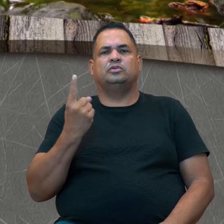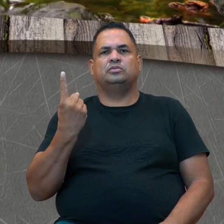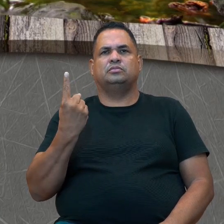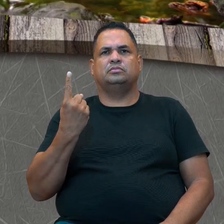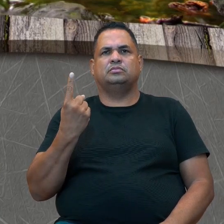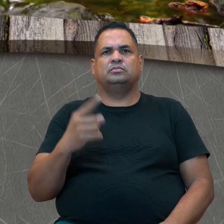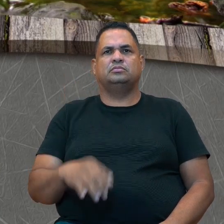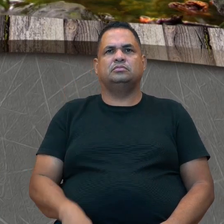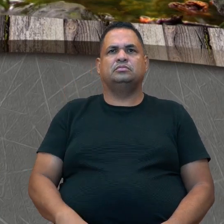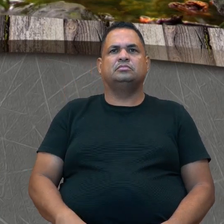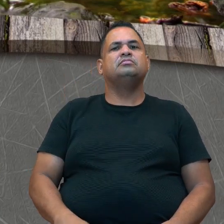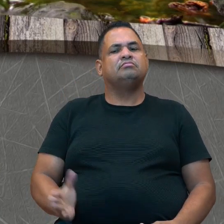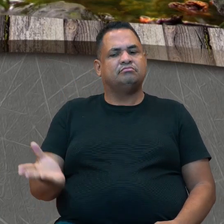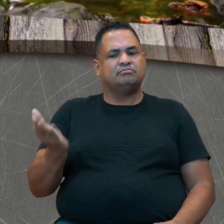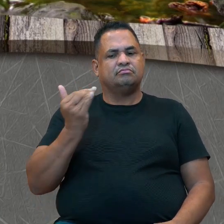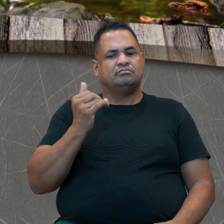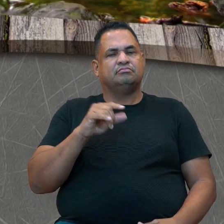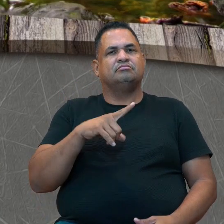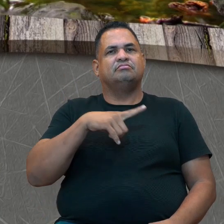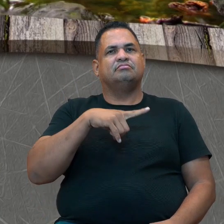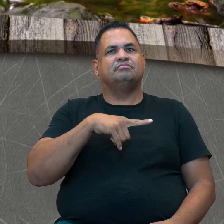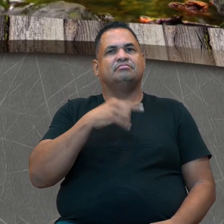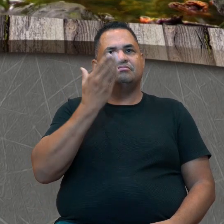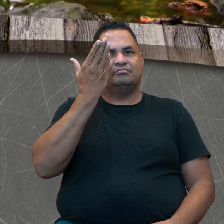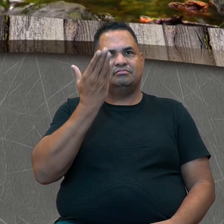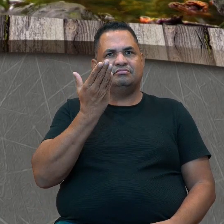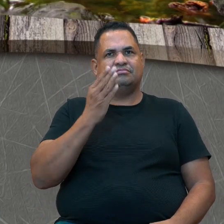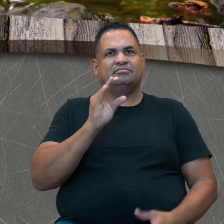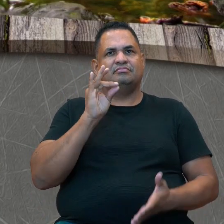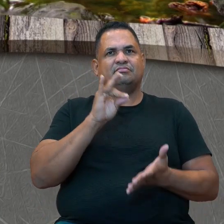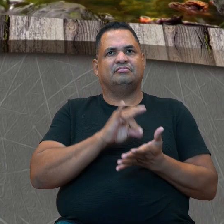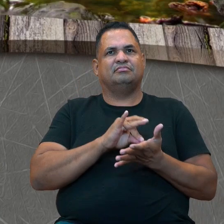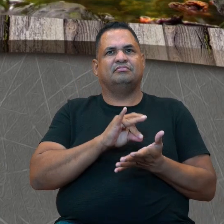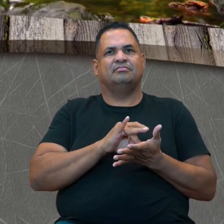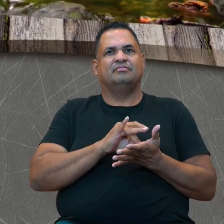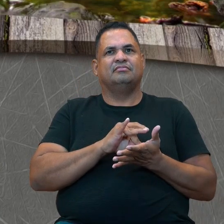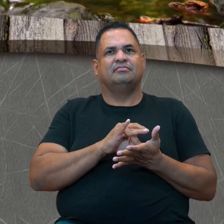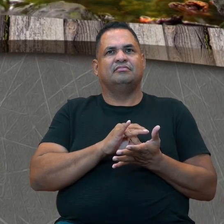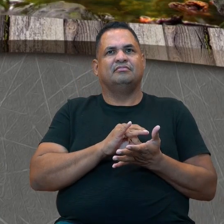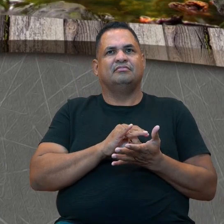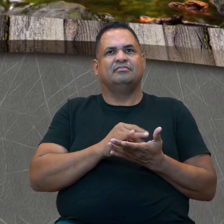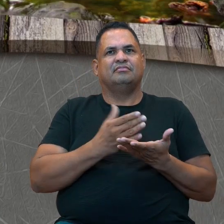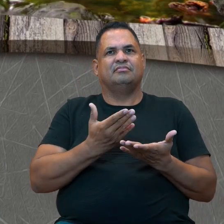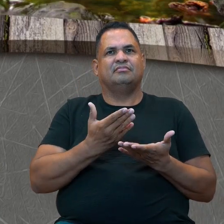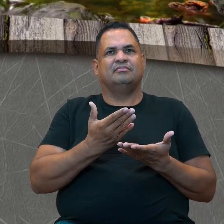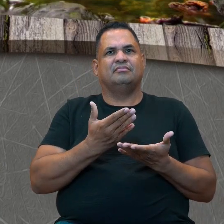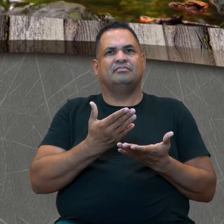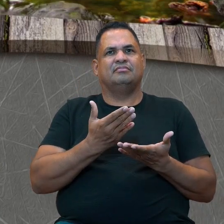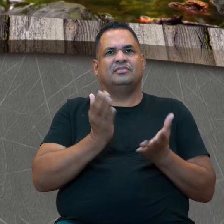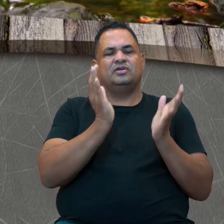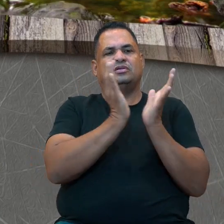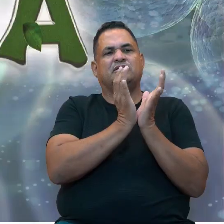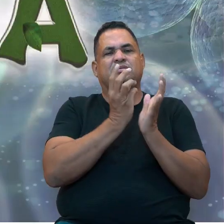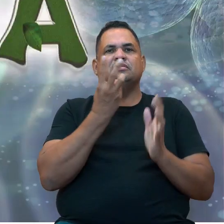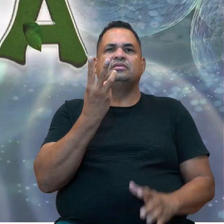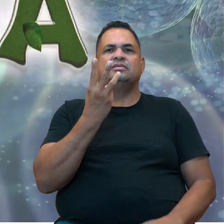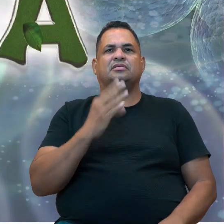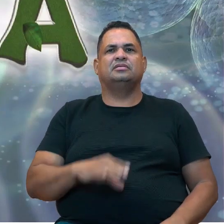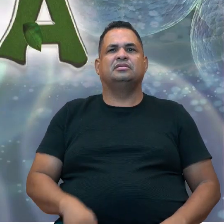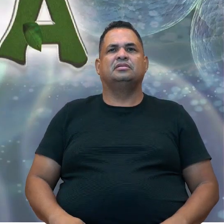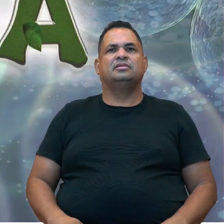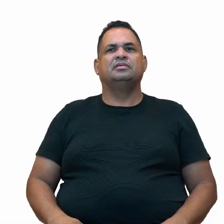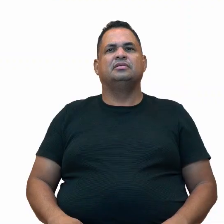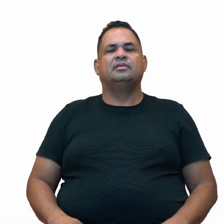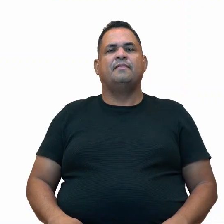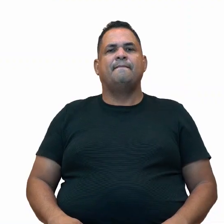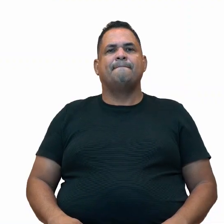32.1. Vamos lá para o que a gente tem aqui, na verdade, a unidade 3, né? A professora vacilou agora. Bora lá? Então, joga